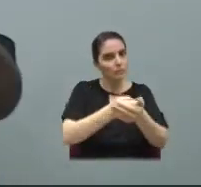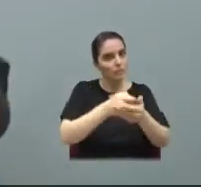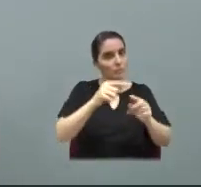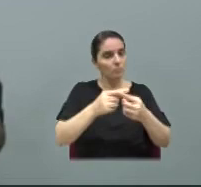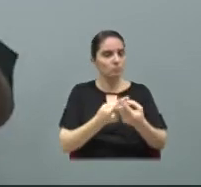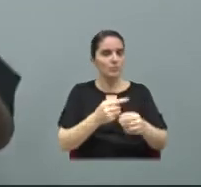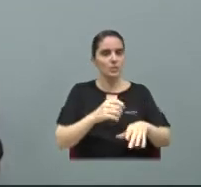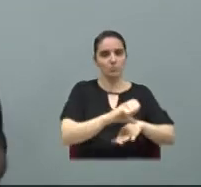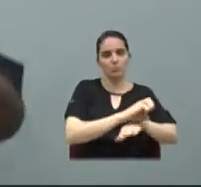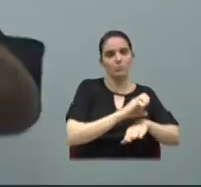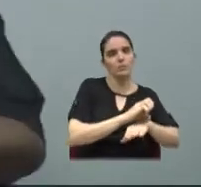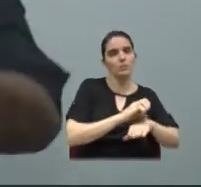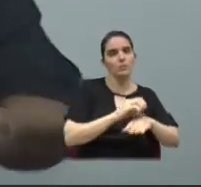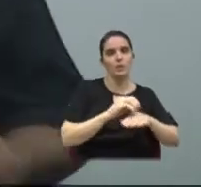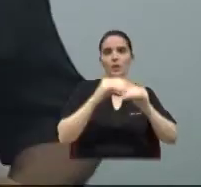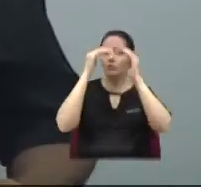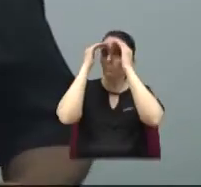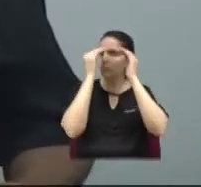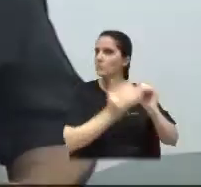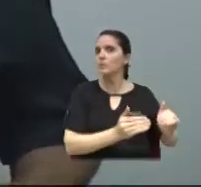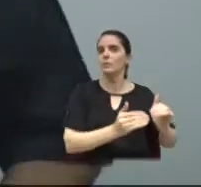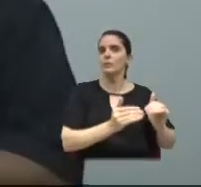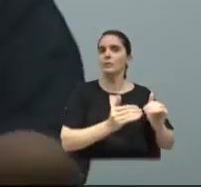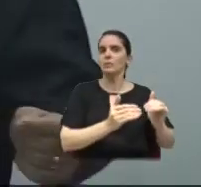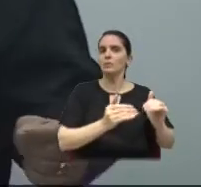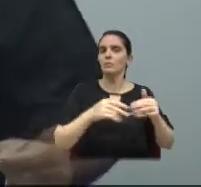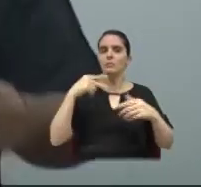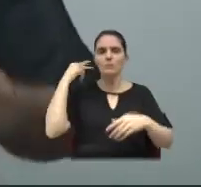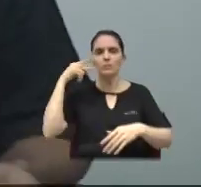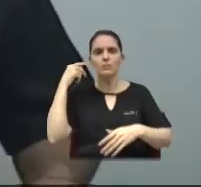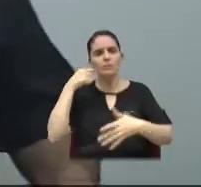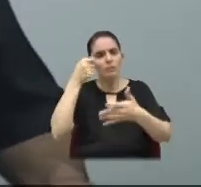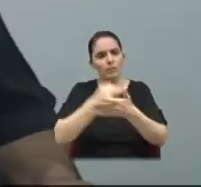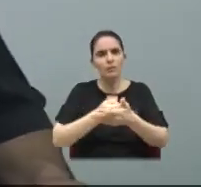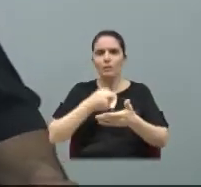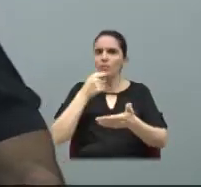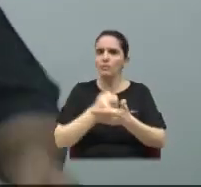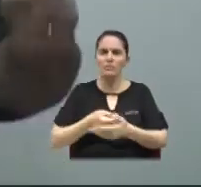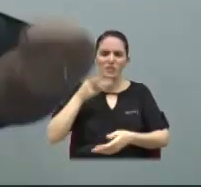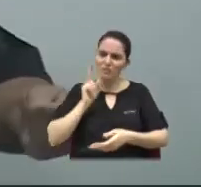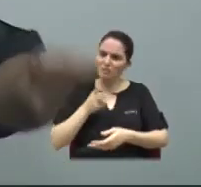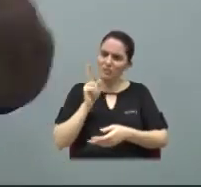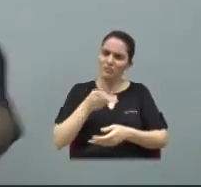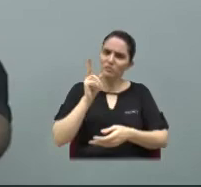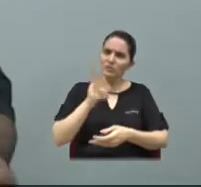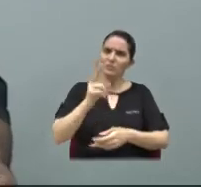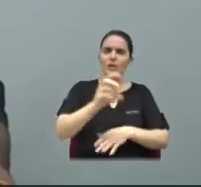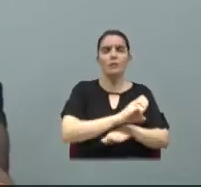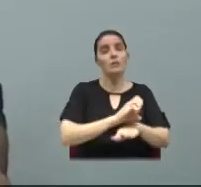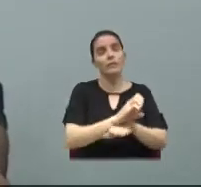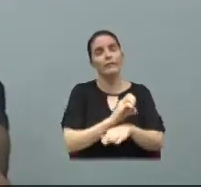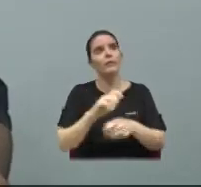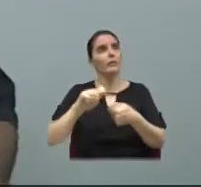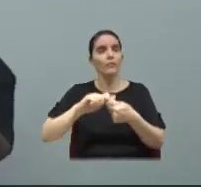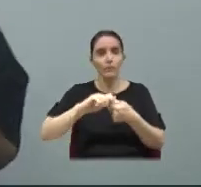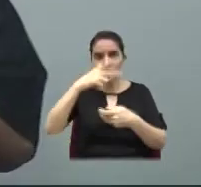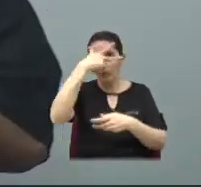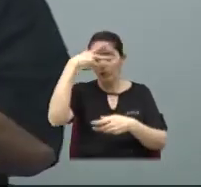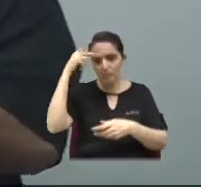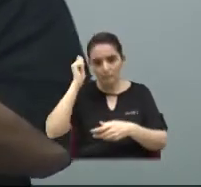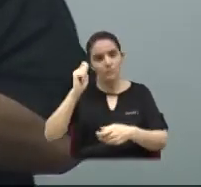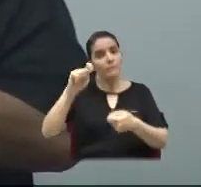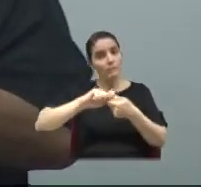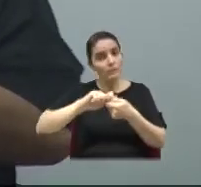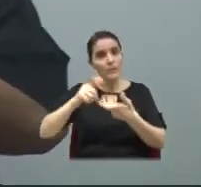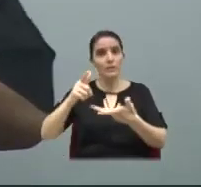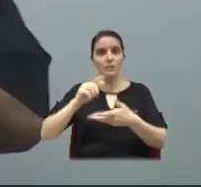dever, nós devemos cumprir o dever. É assim, sempre está sendo assim. O Estado não faz, o município tem que fazer. Ou